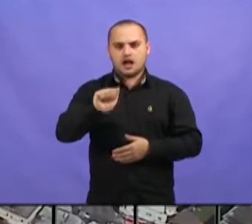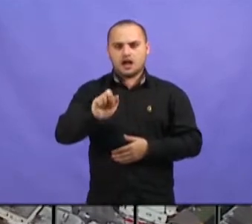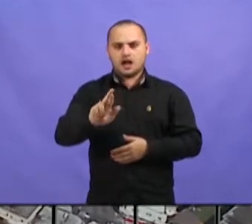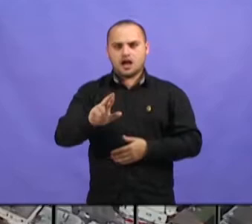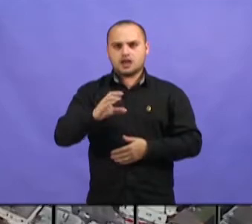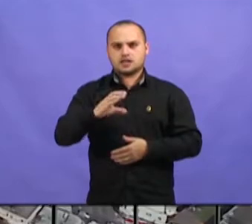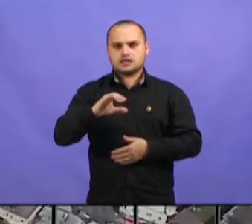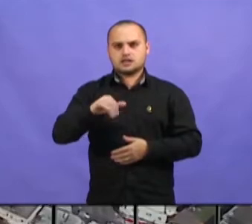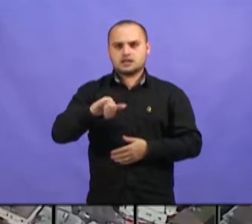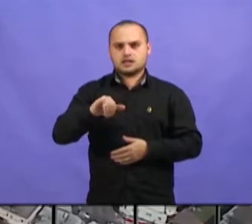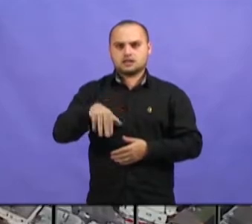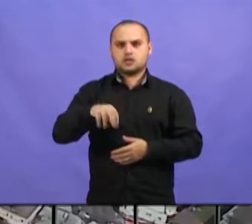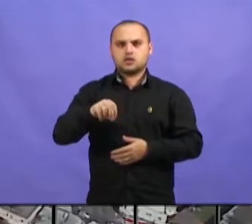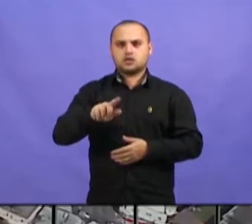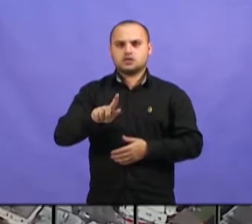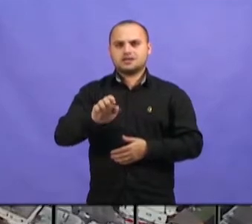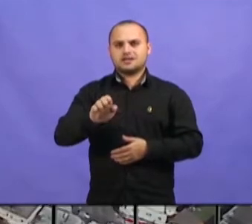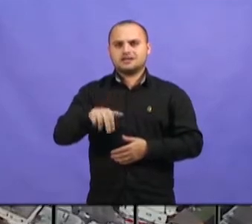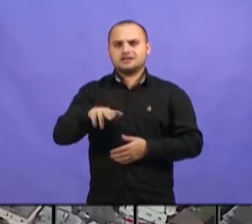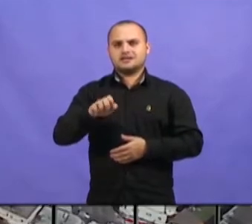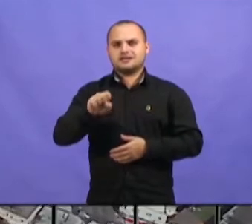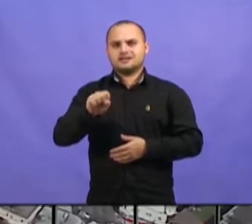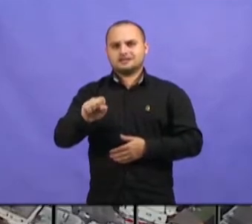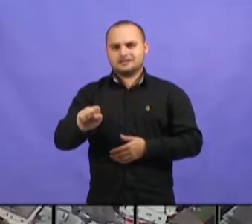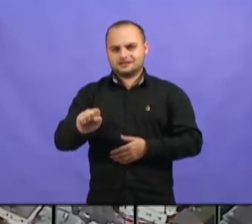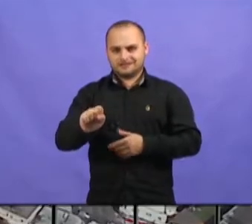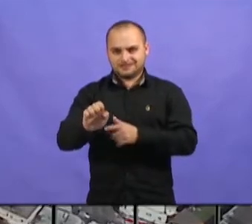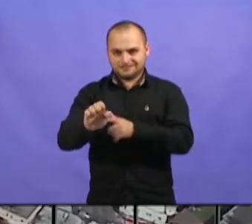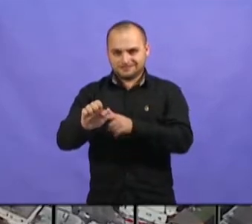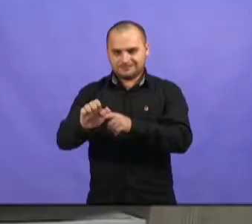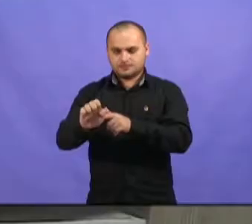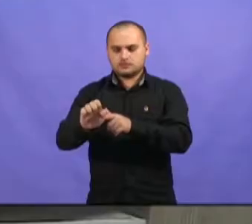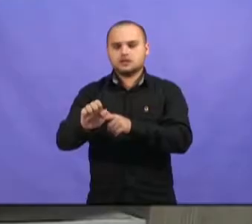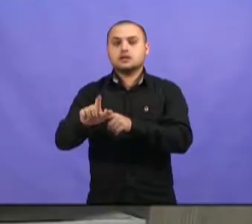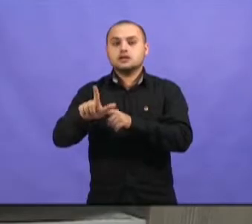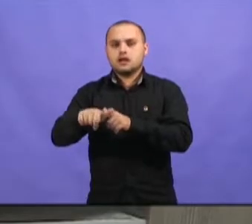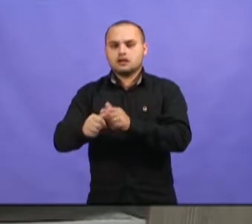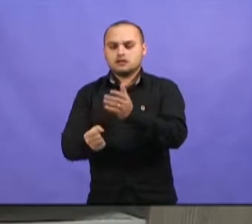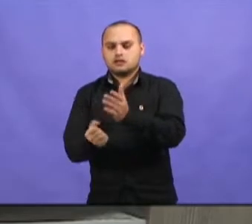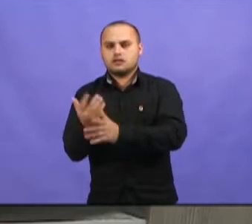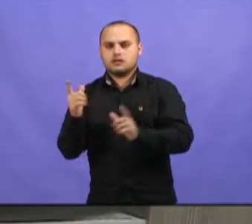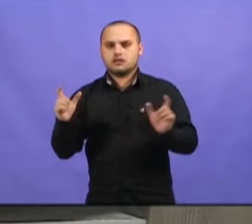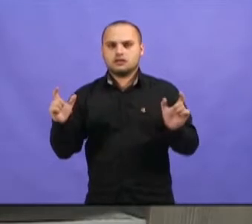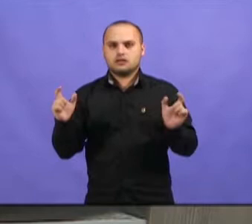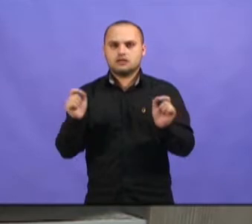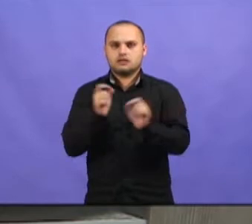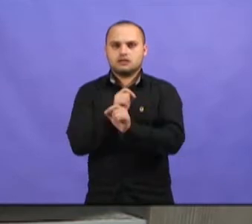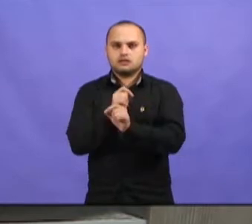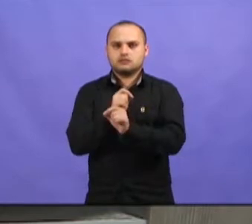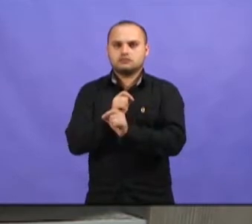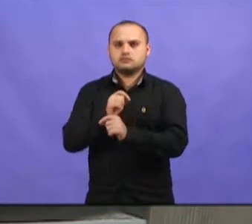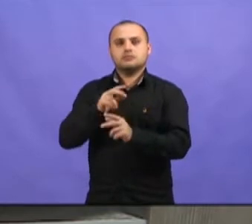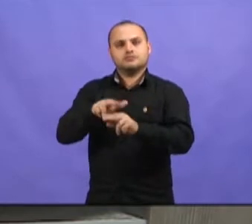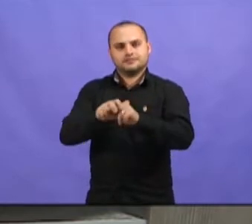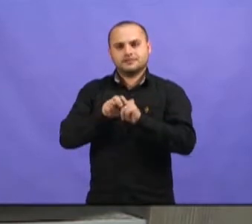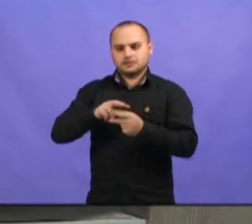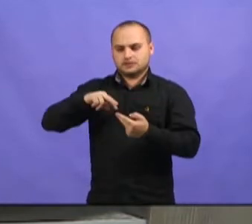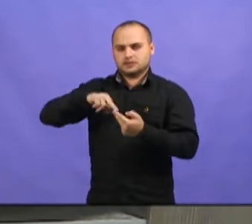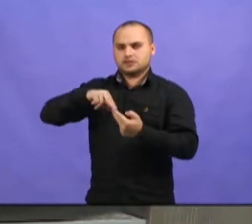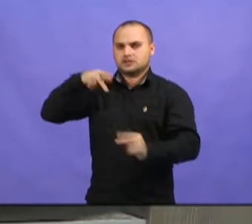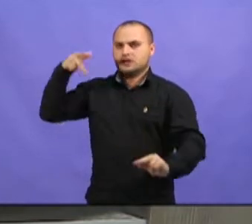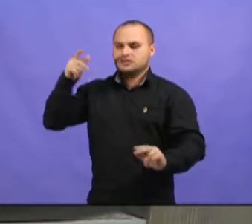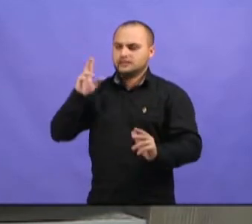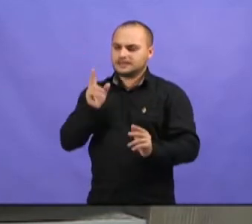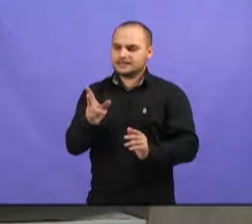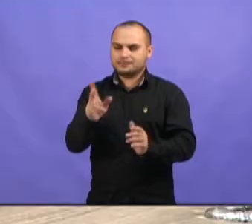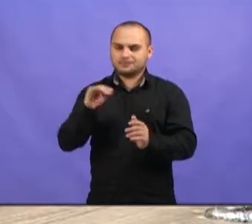a formação de câncer em mim quando eu estou exposto. Então a parte genética vai estar muito junto disso.